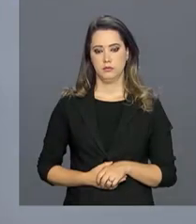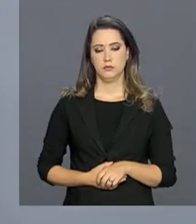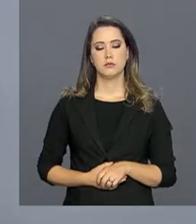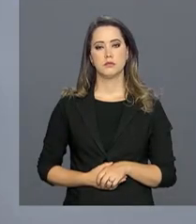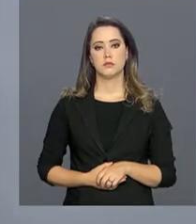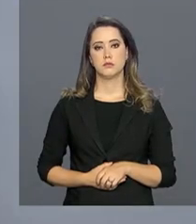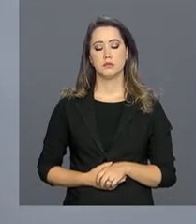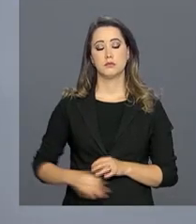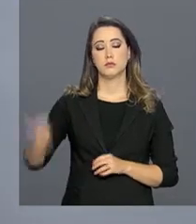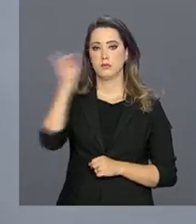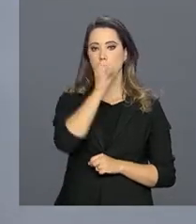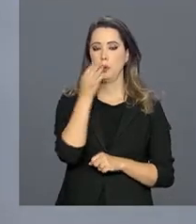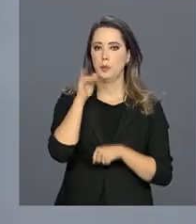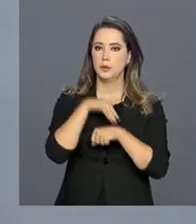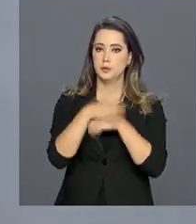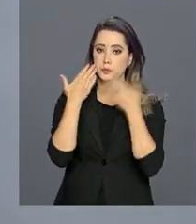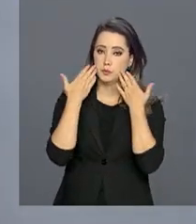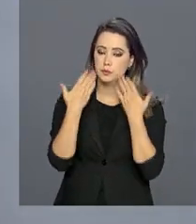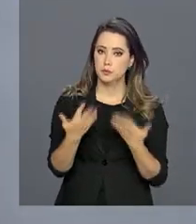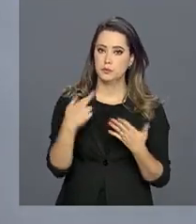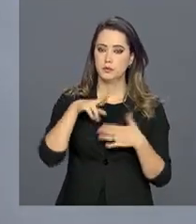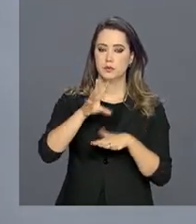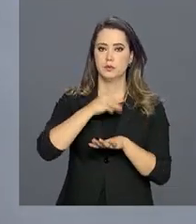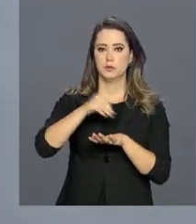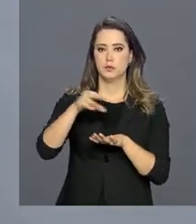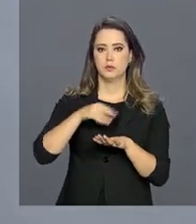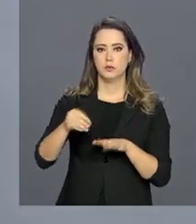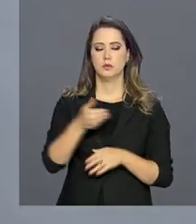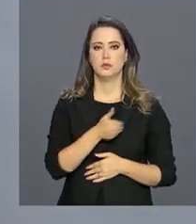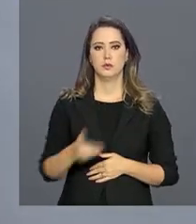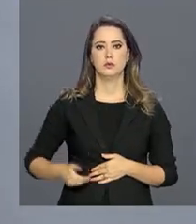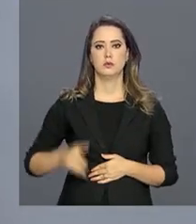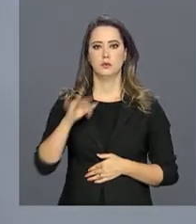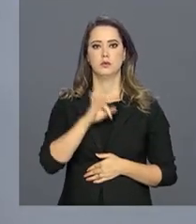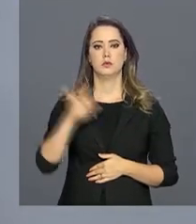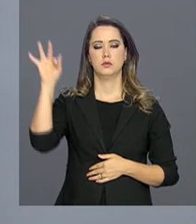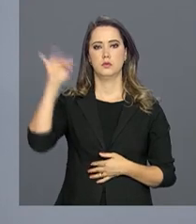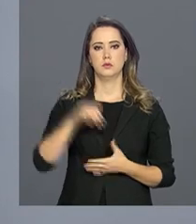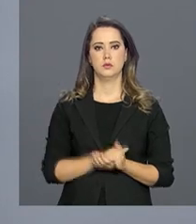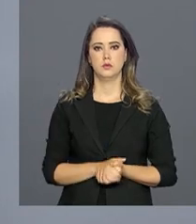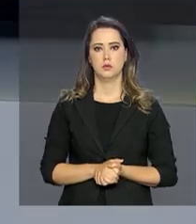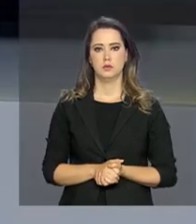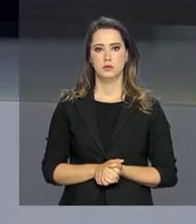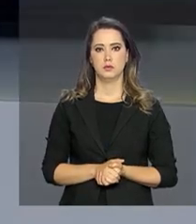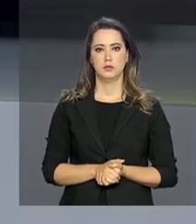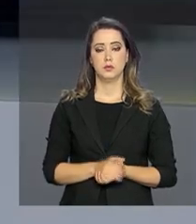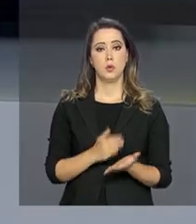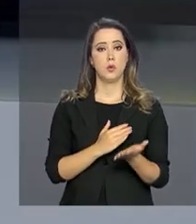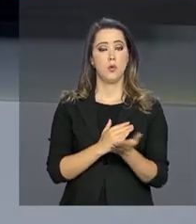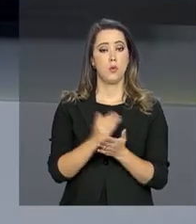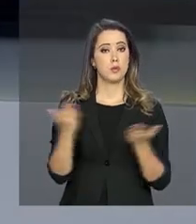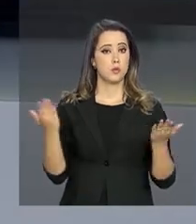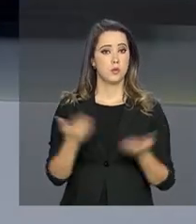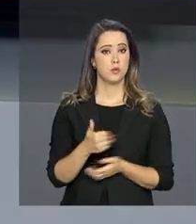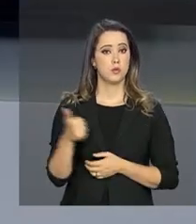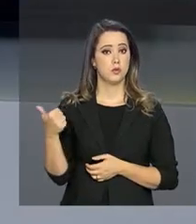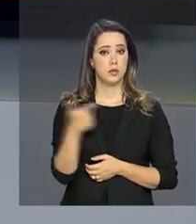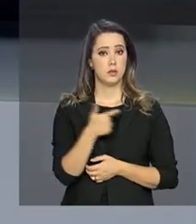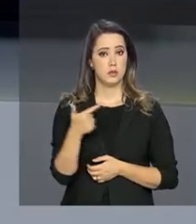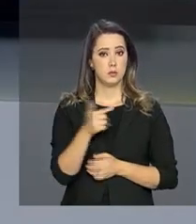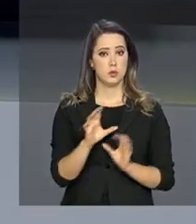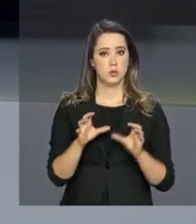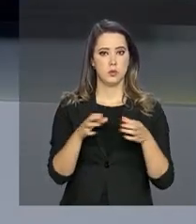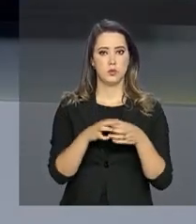olá boa noite no ar o repórter nbr com as notícias do governo federal começou hoje a 12ª